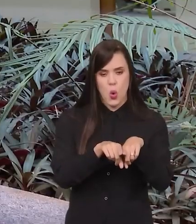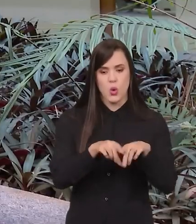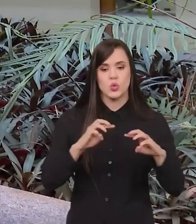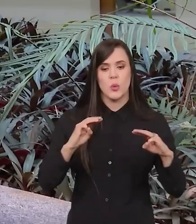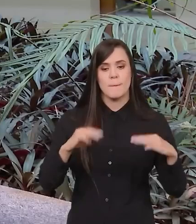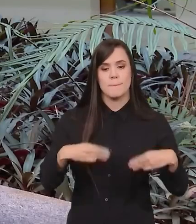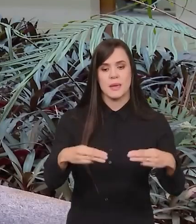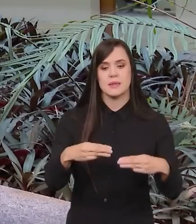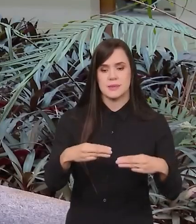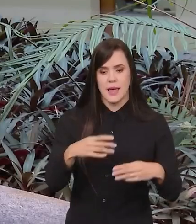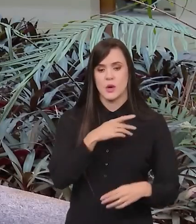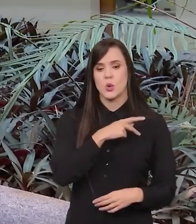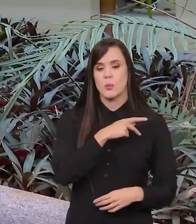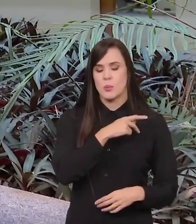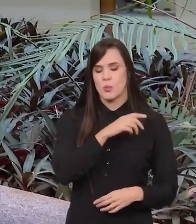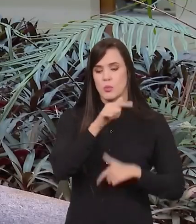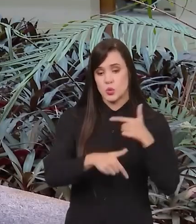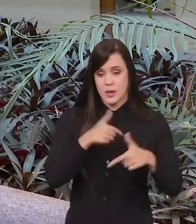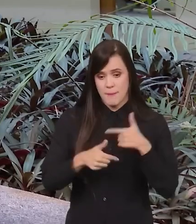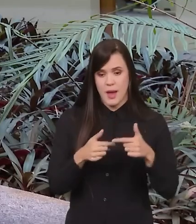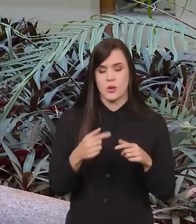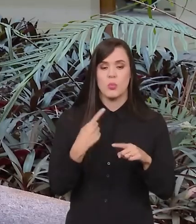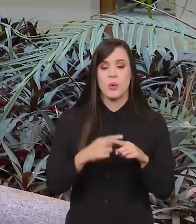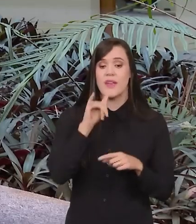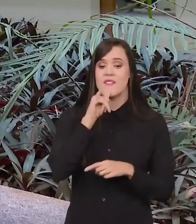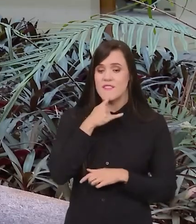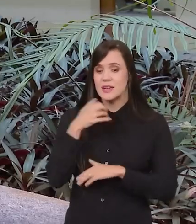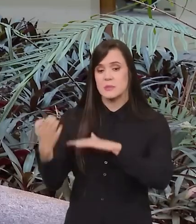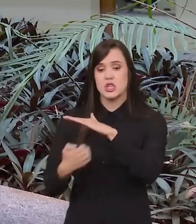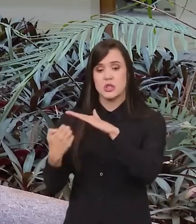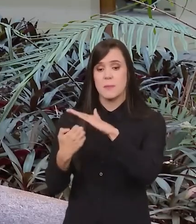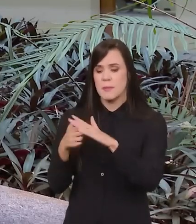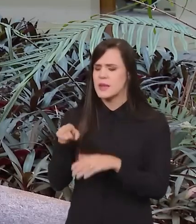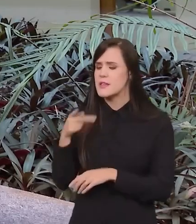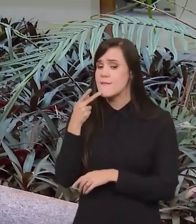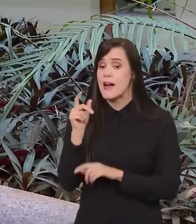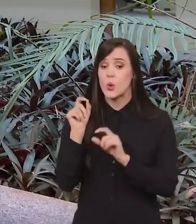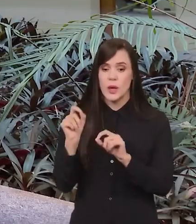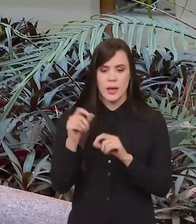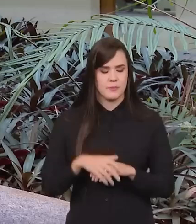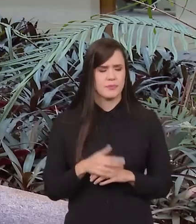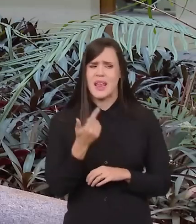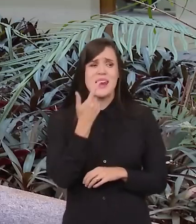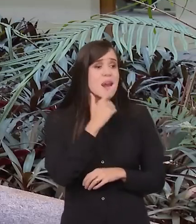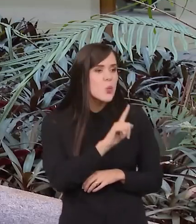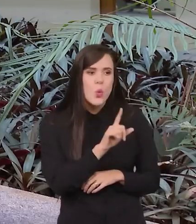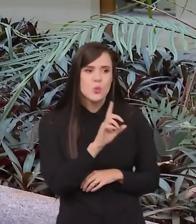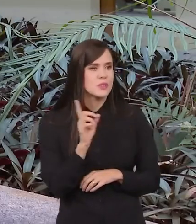Trabalho? Porque, infelizmente, tem empresas que não, eles dizem o seguinte: olha, eu não estou